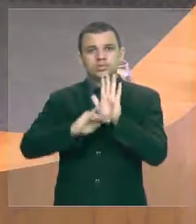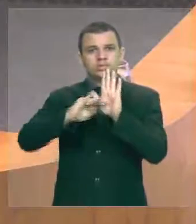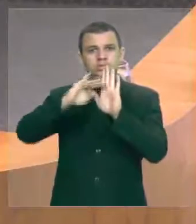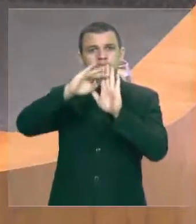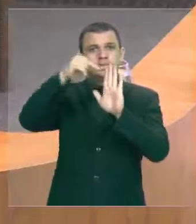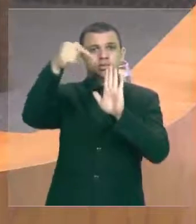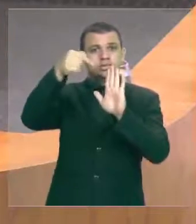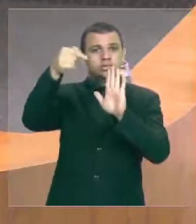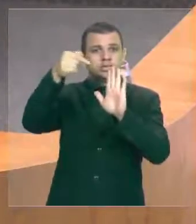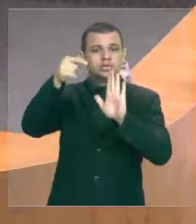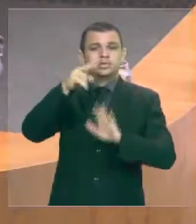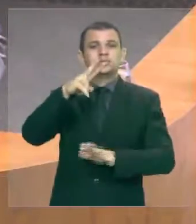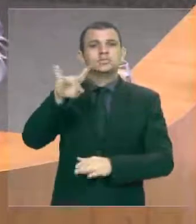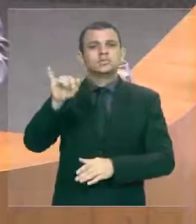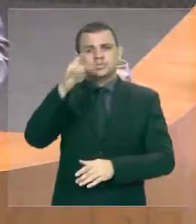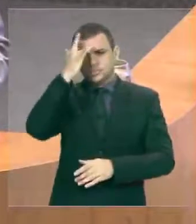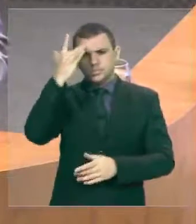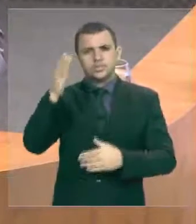propostas.